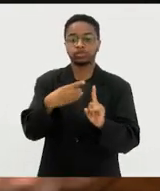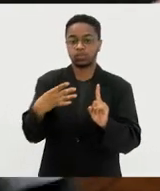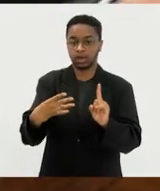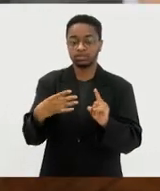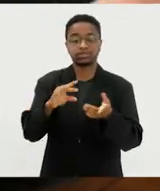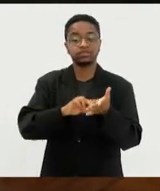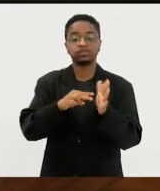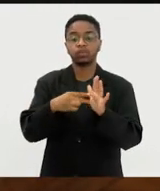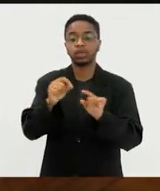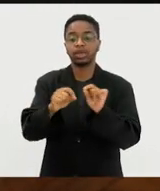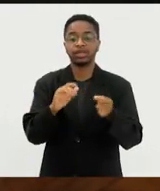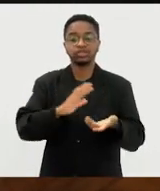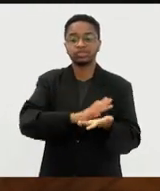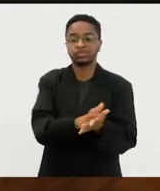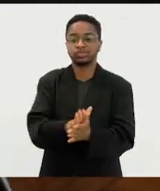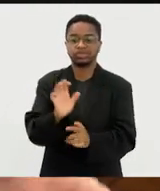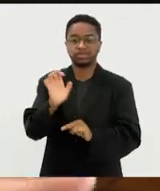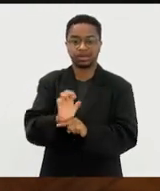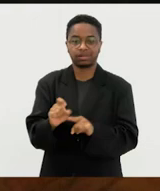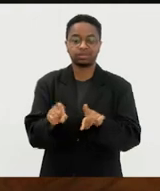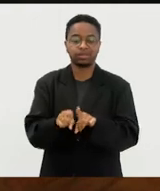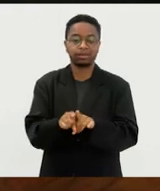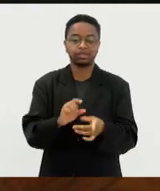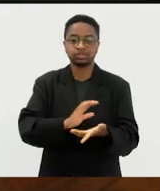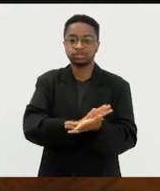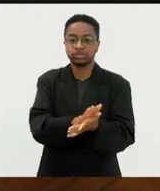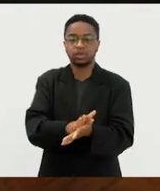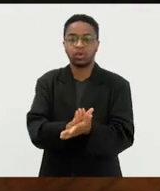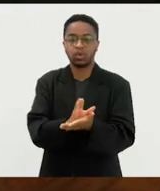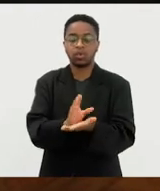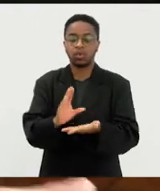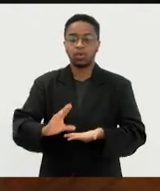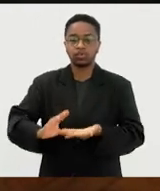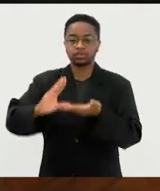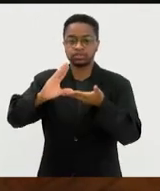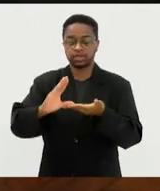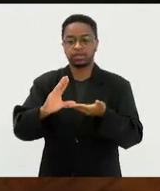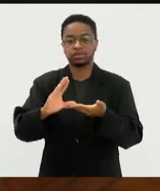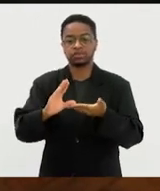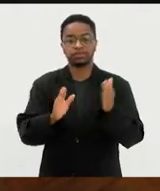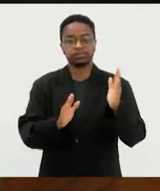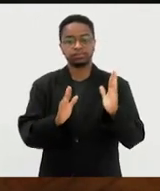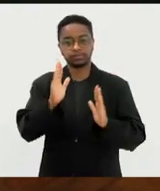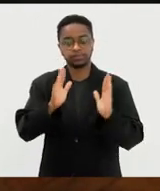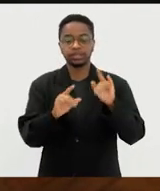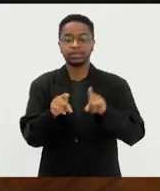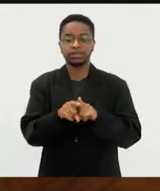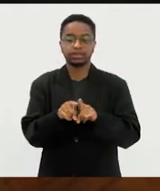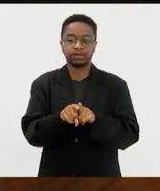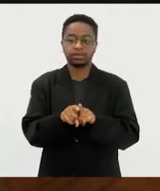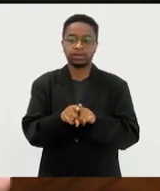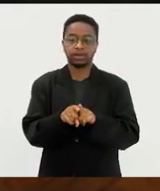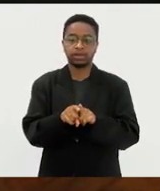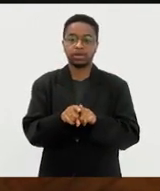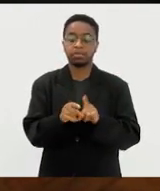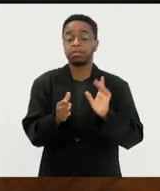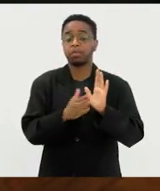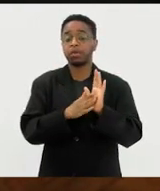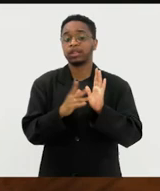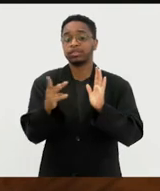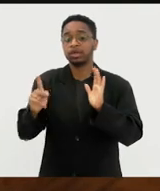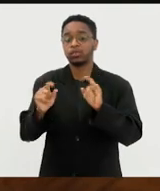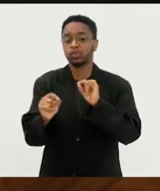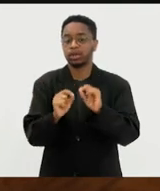com o Conselho do Regime e PT Saudações. Quer dizer, a proposta que veio de